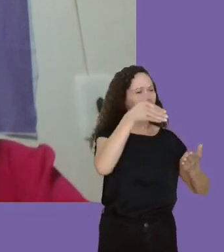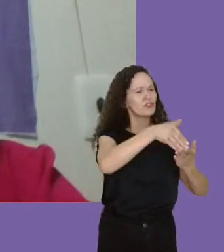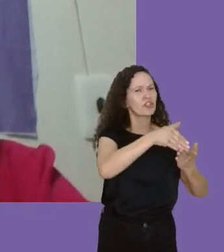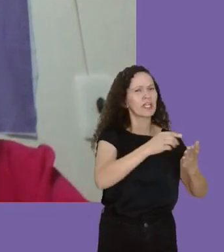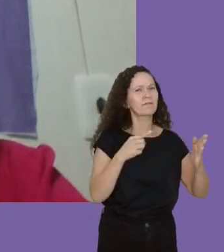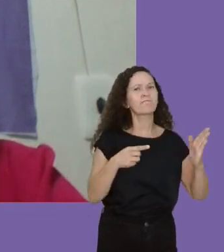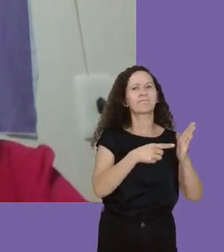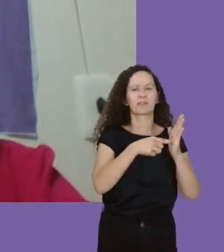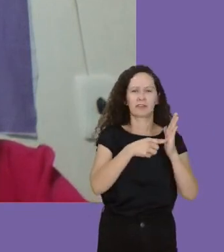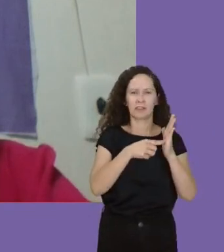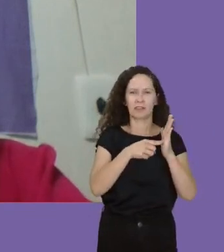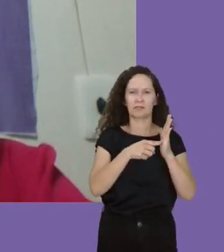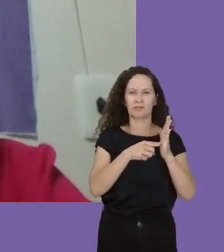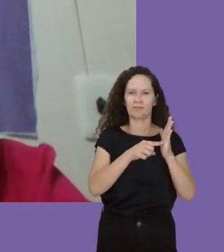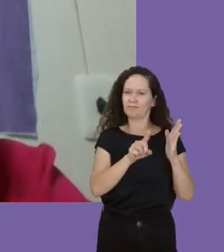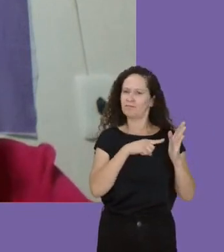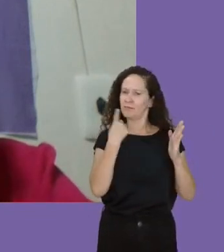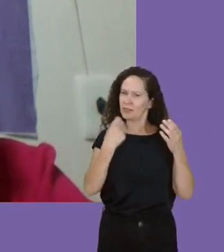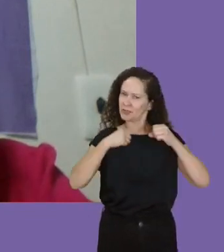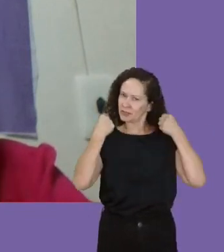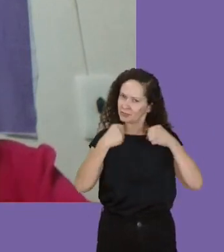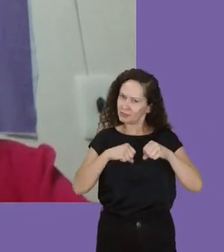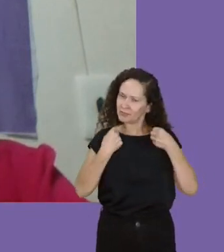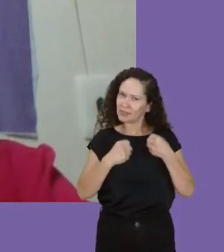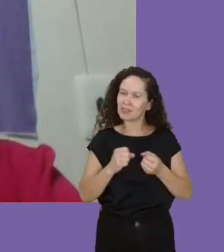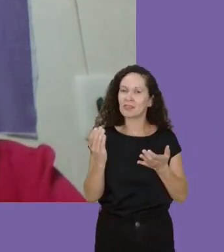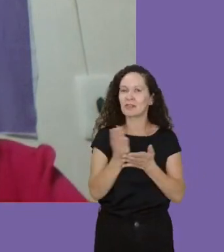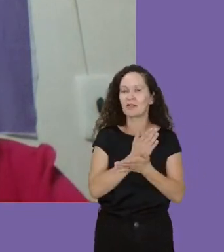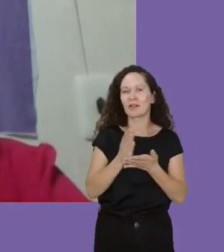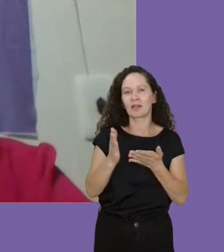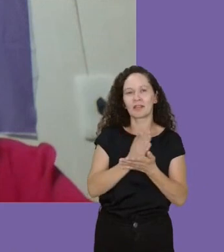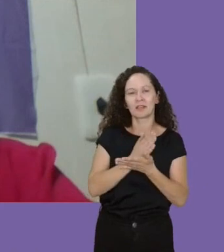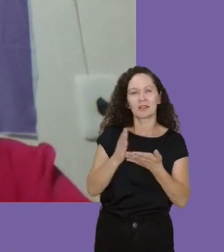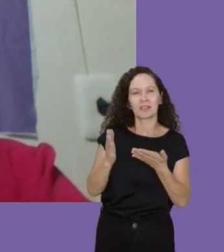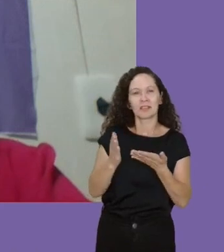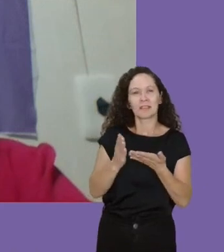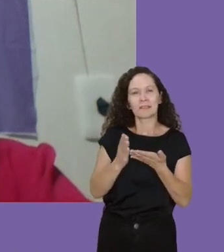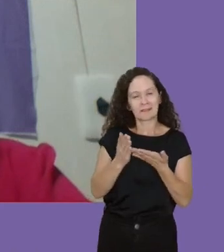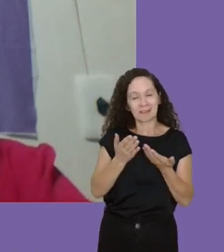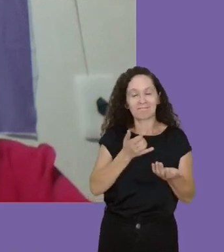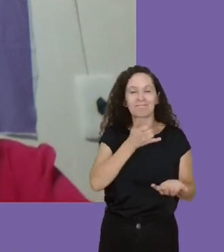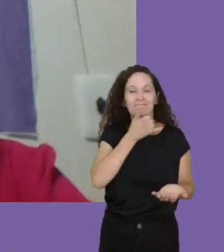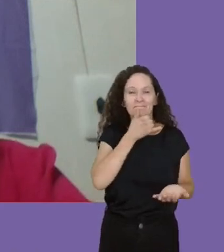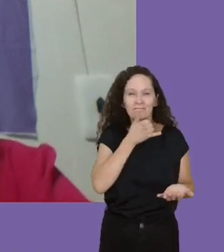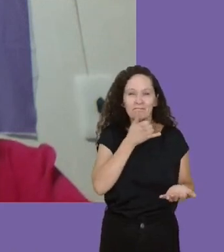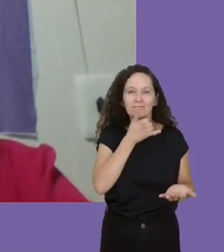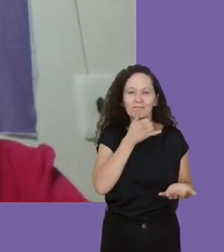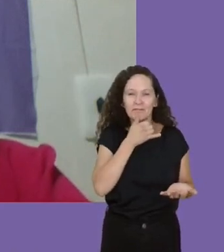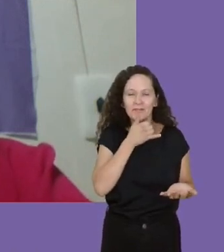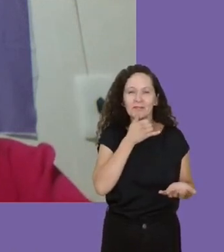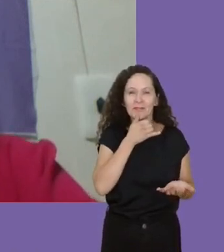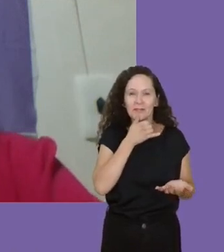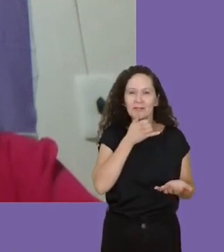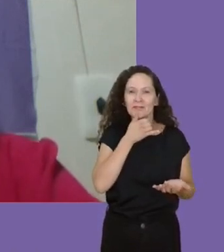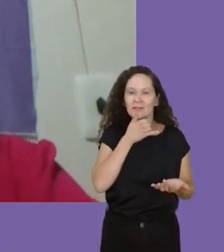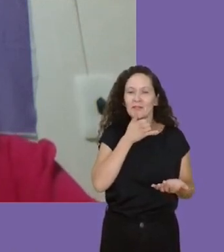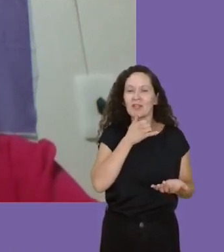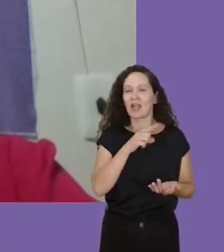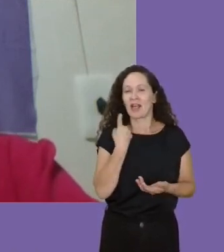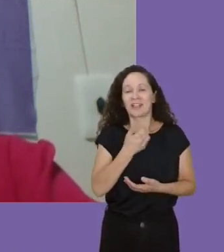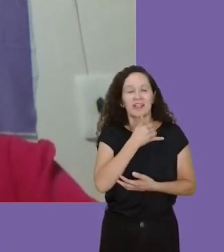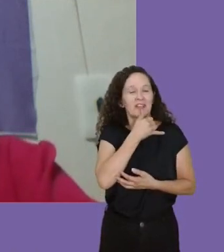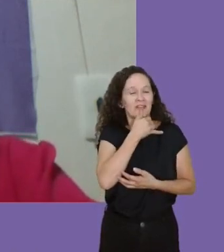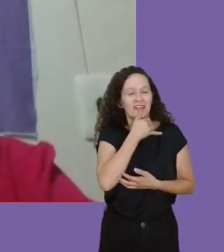a denúncia. E a gente precisa, muitas das vezes, infelizmente, assim, a gente não consegue